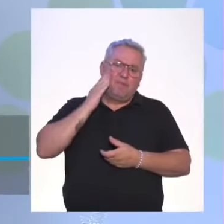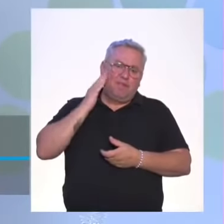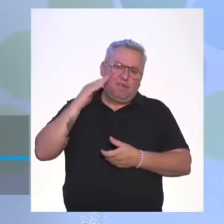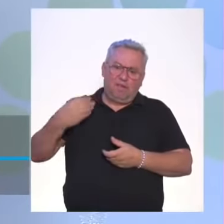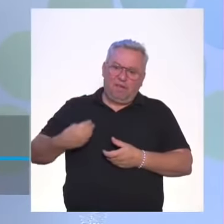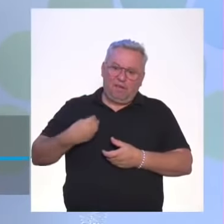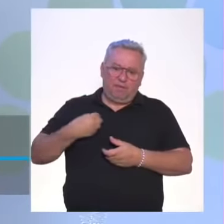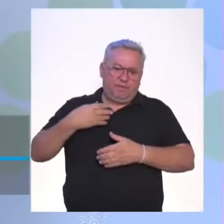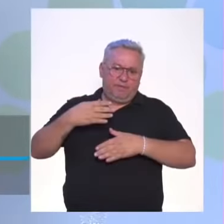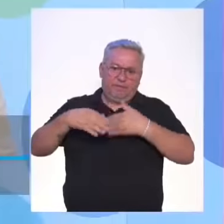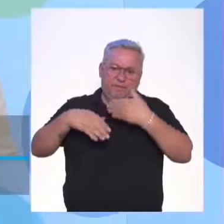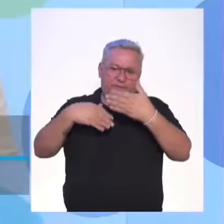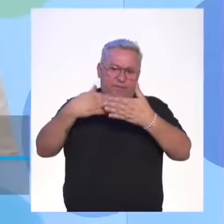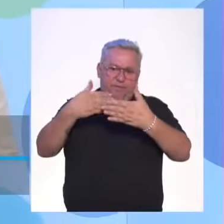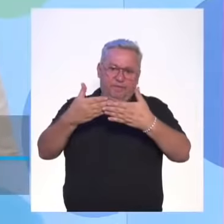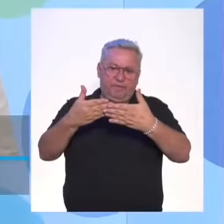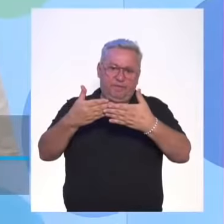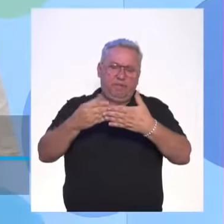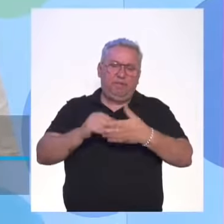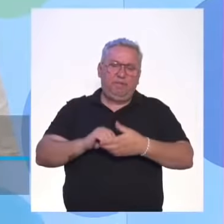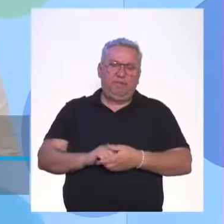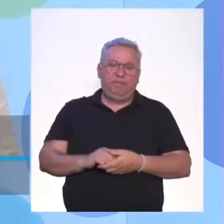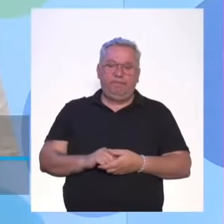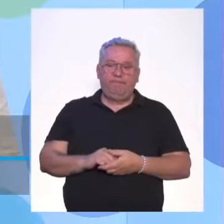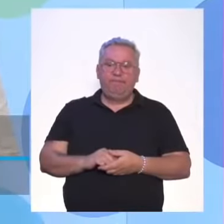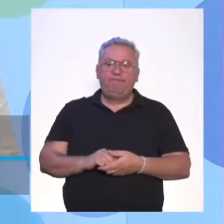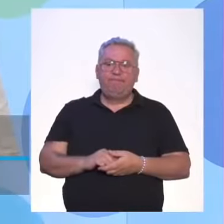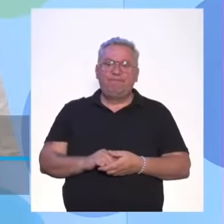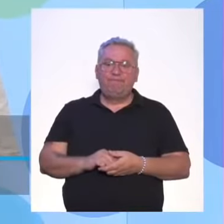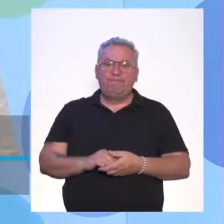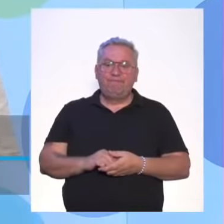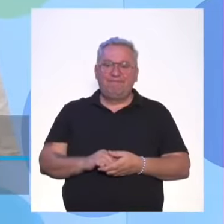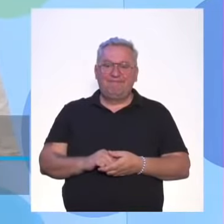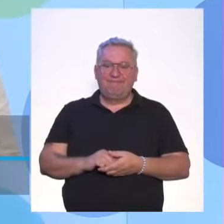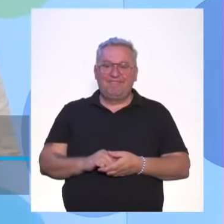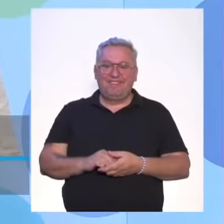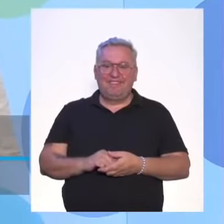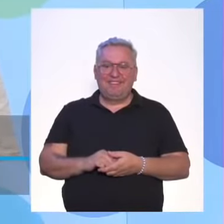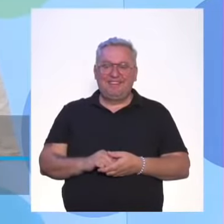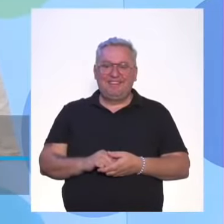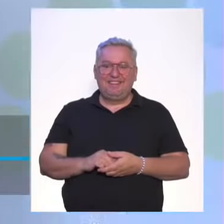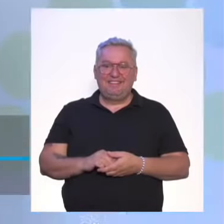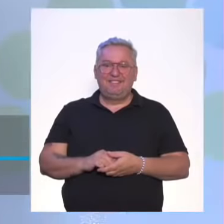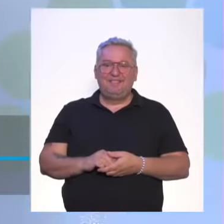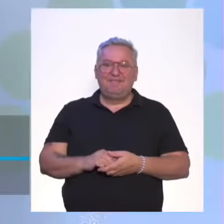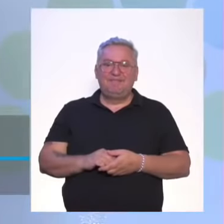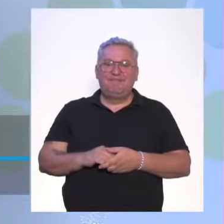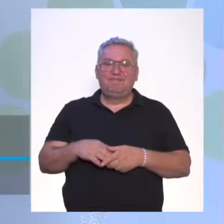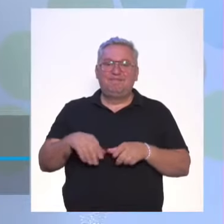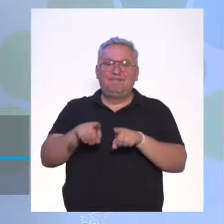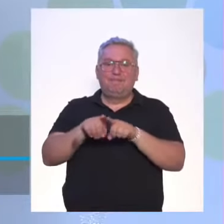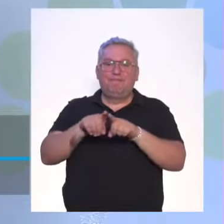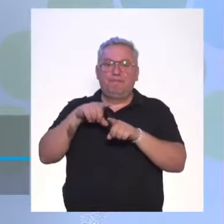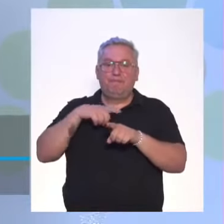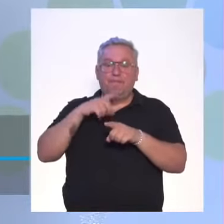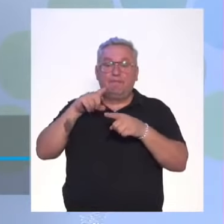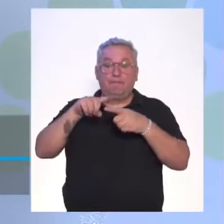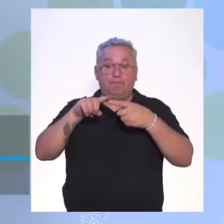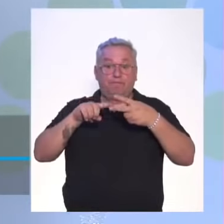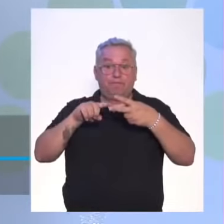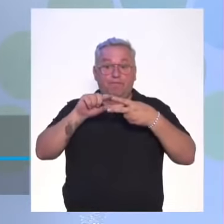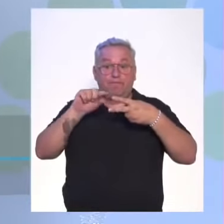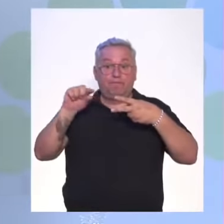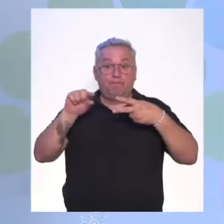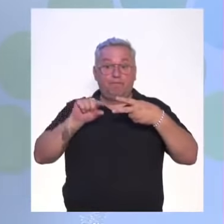gerações né Essa que eu li agora pouco a uma frase clássica né Aí temos duas